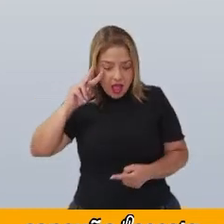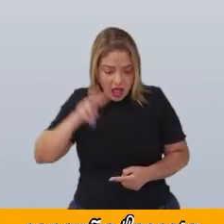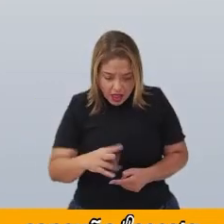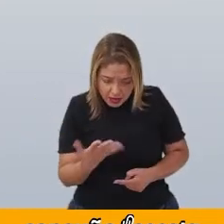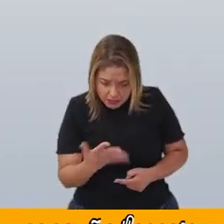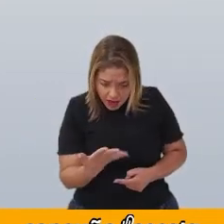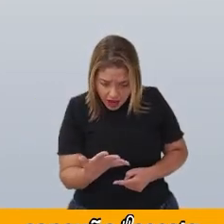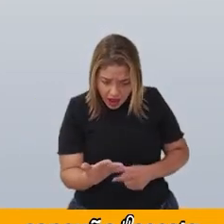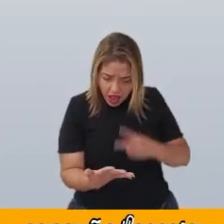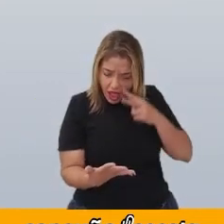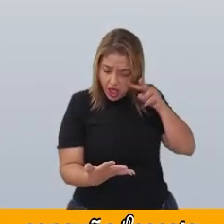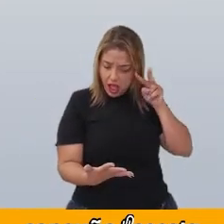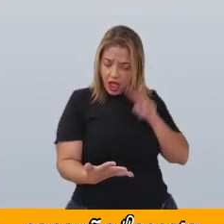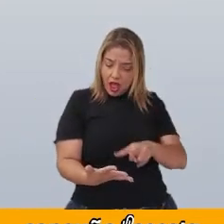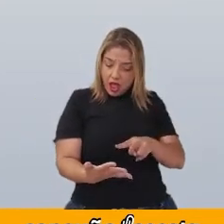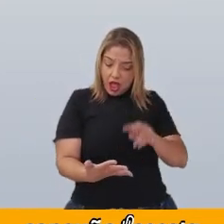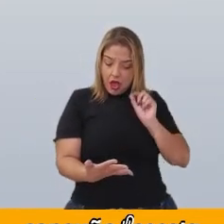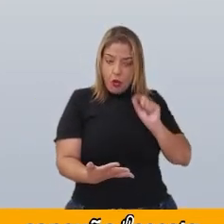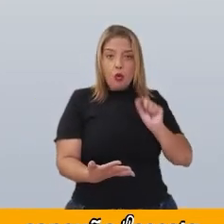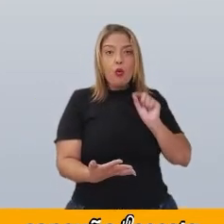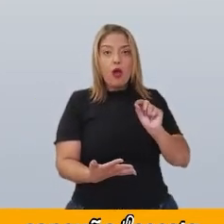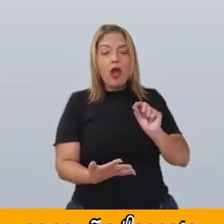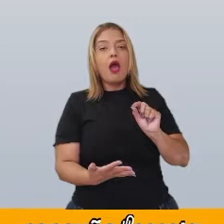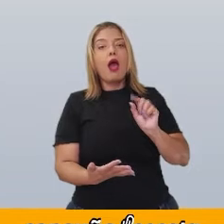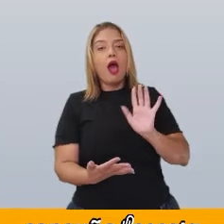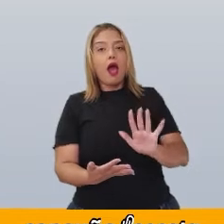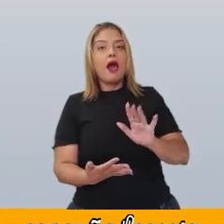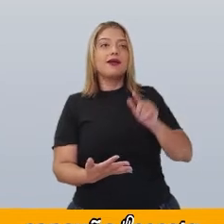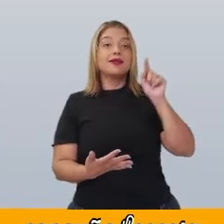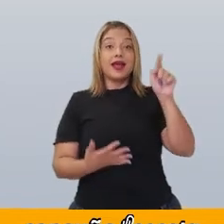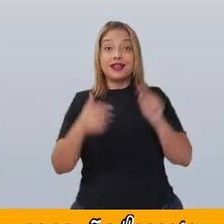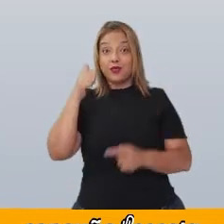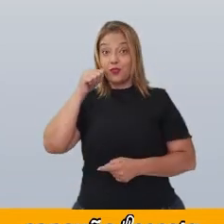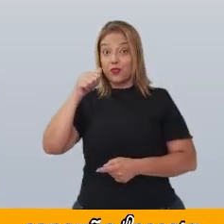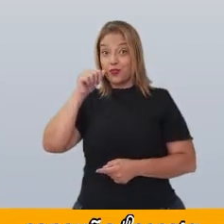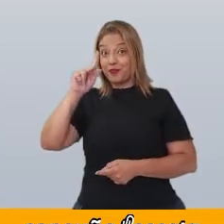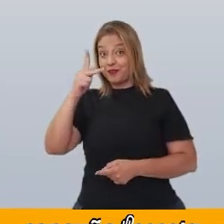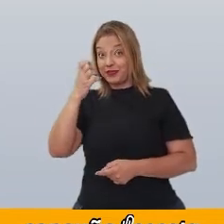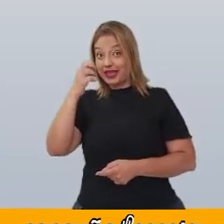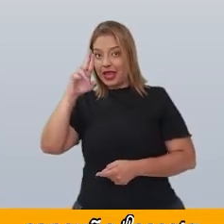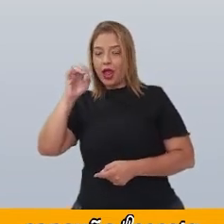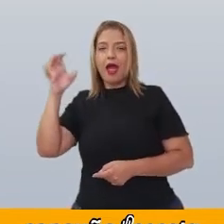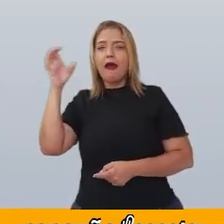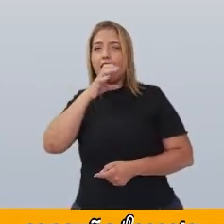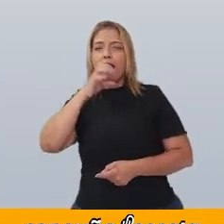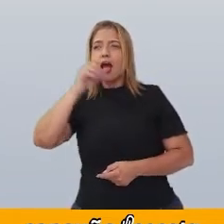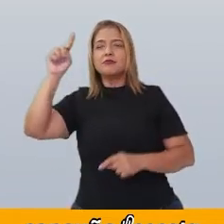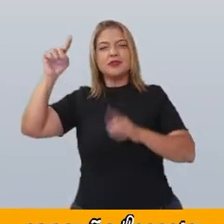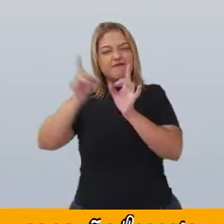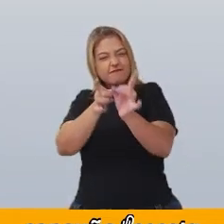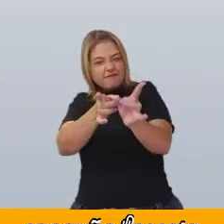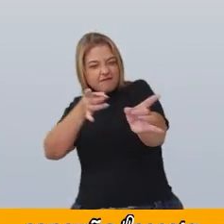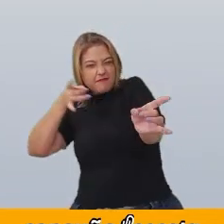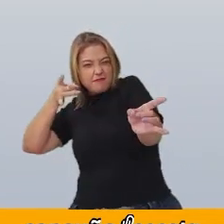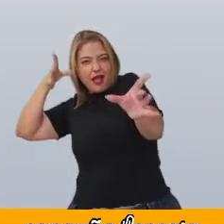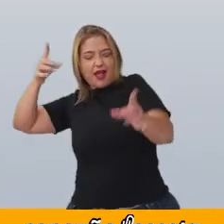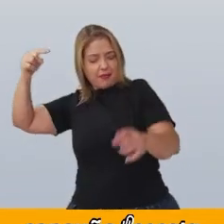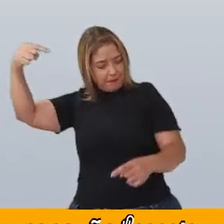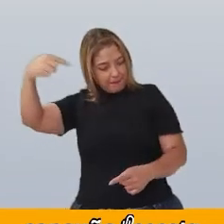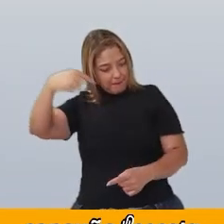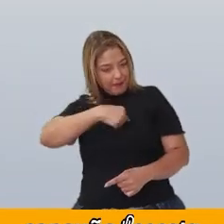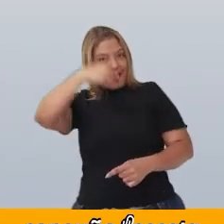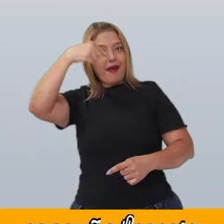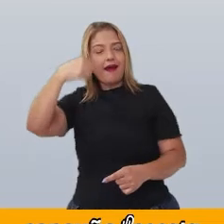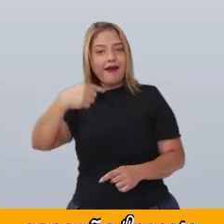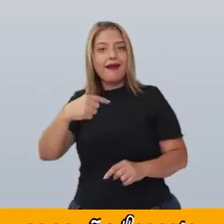na água. Foi naquele momento que Eros atirou uma flecha direto em seu coração. Sem saber